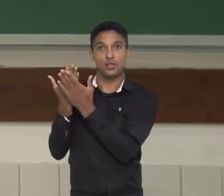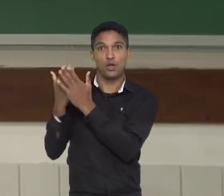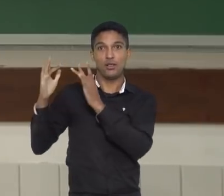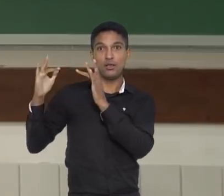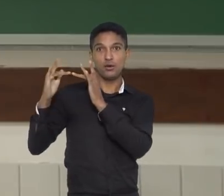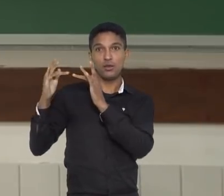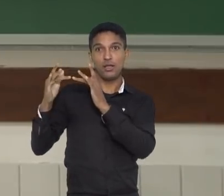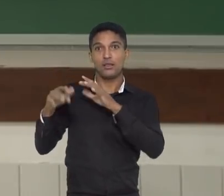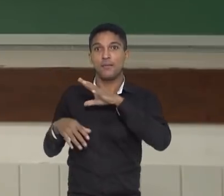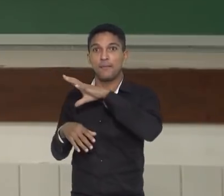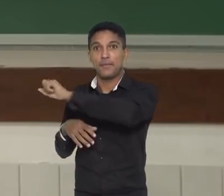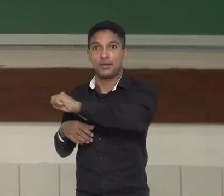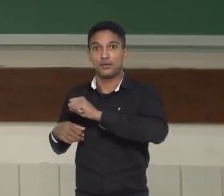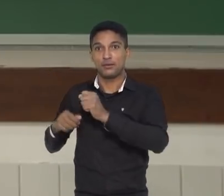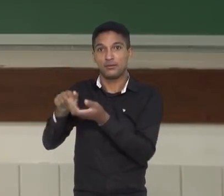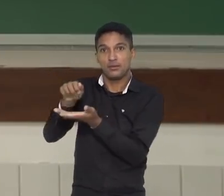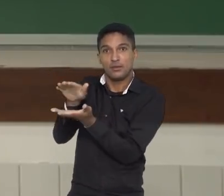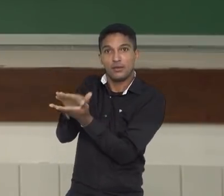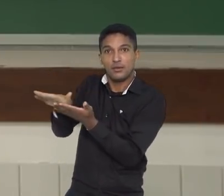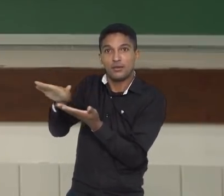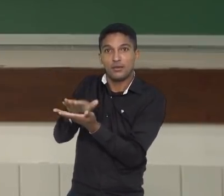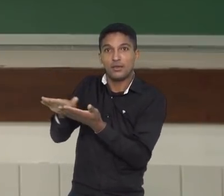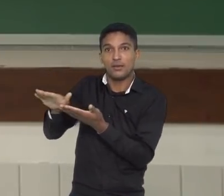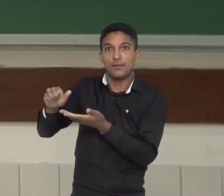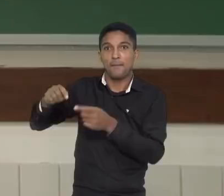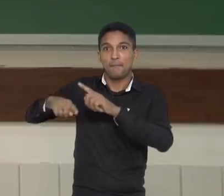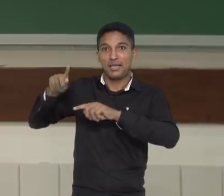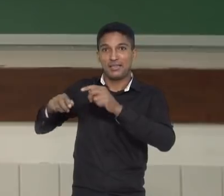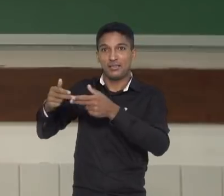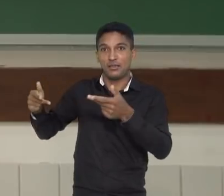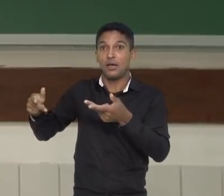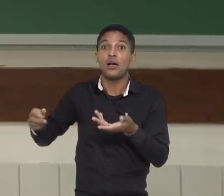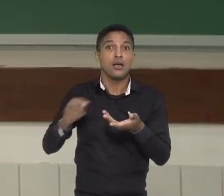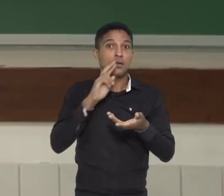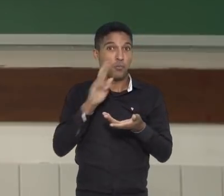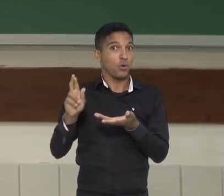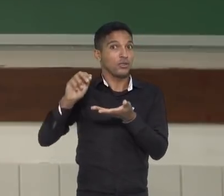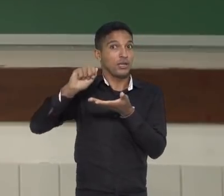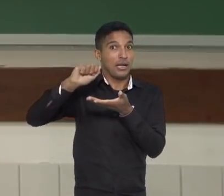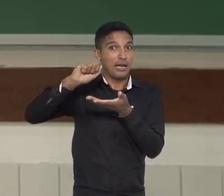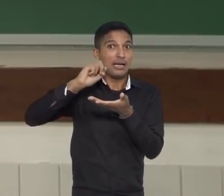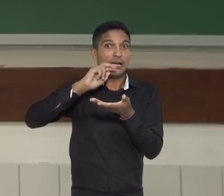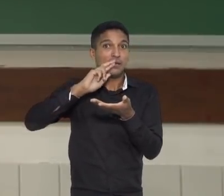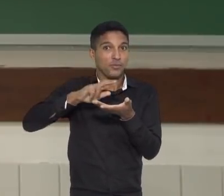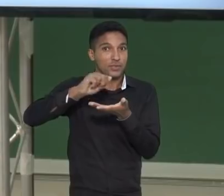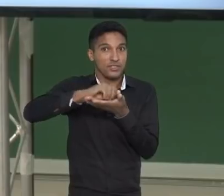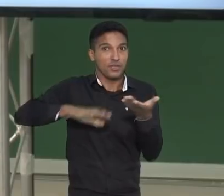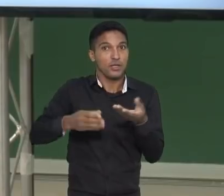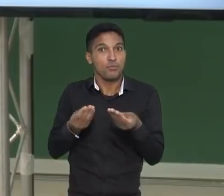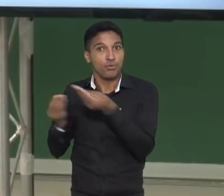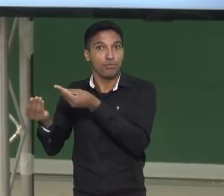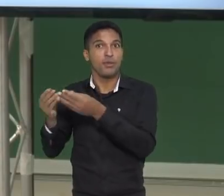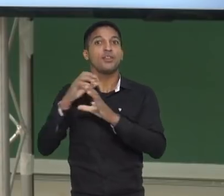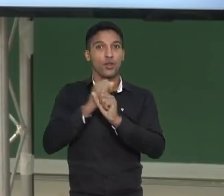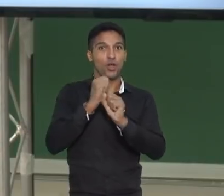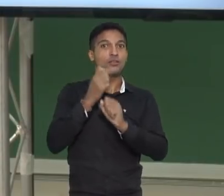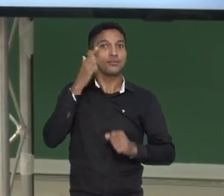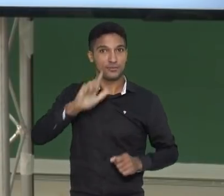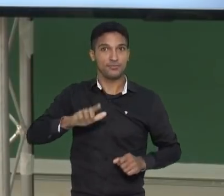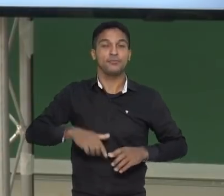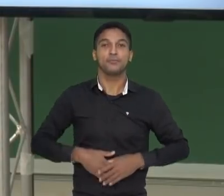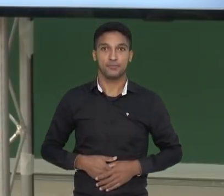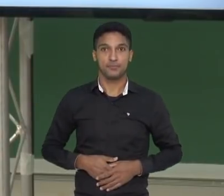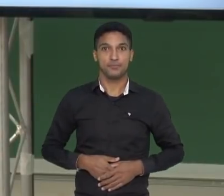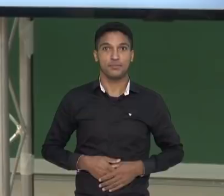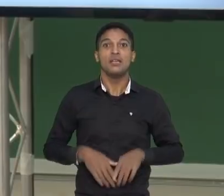e também fazer as atividades para ter nota, não se esqueçam. E vocês que estão vendo essas